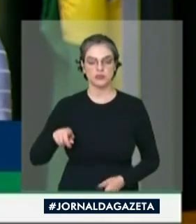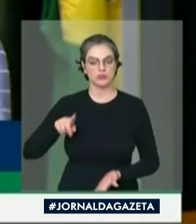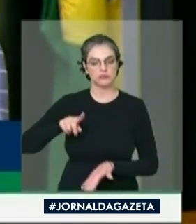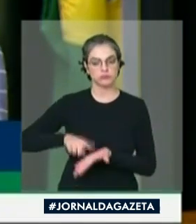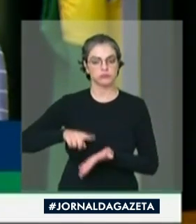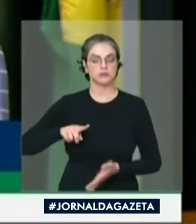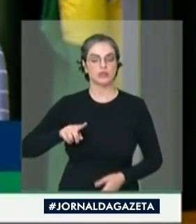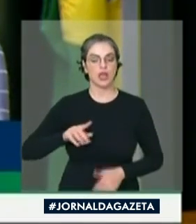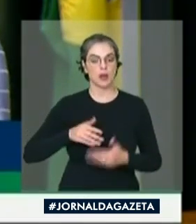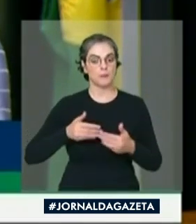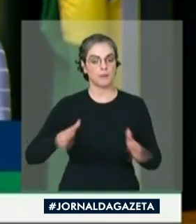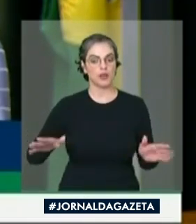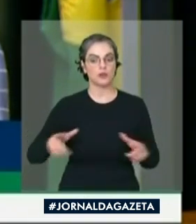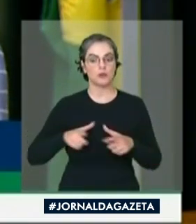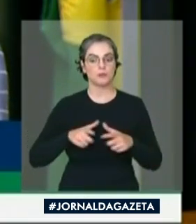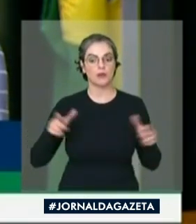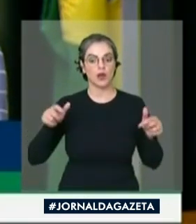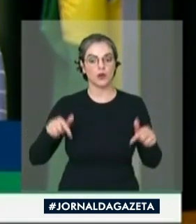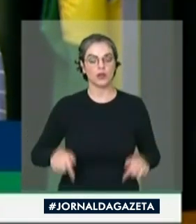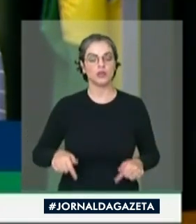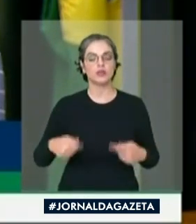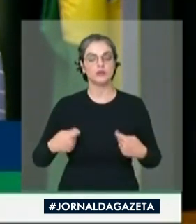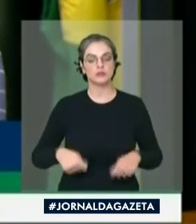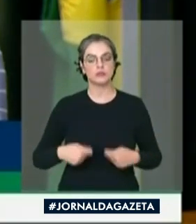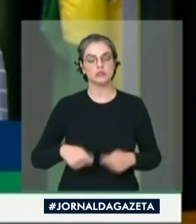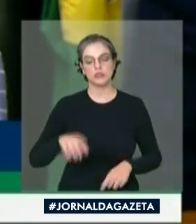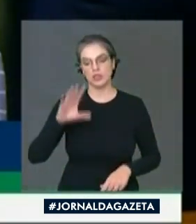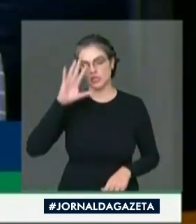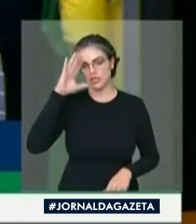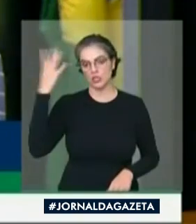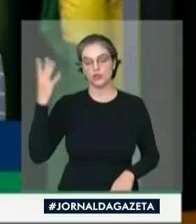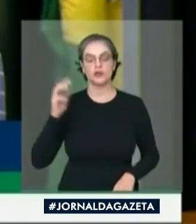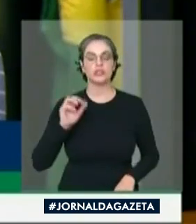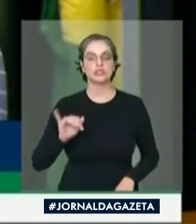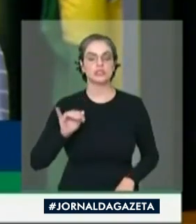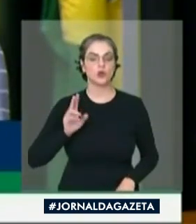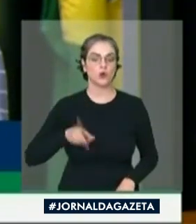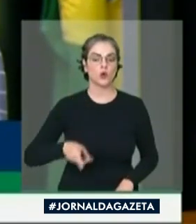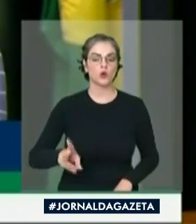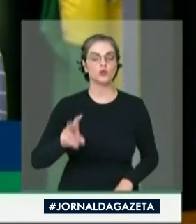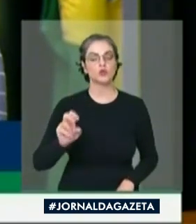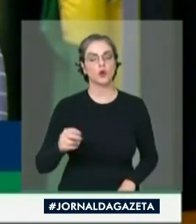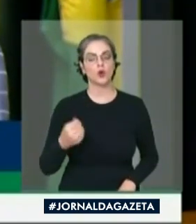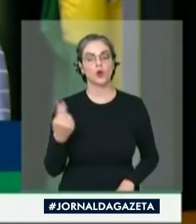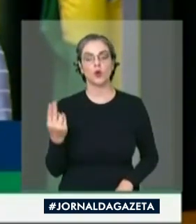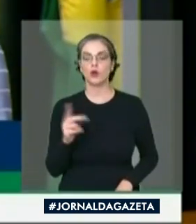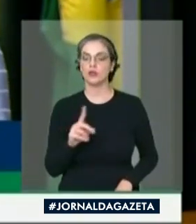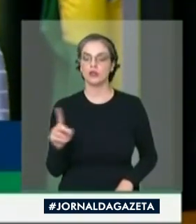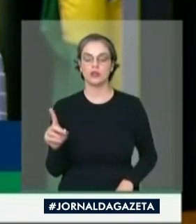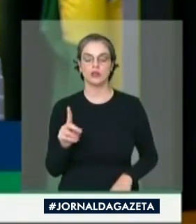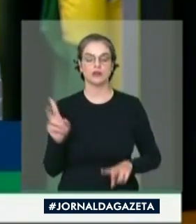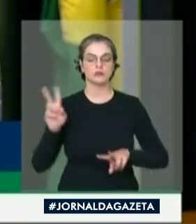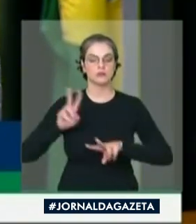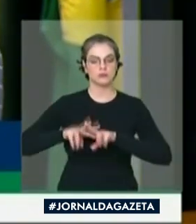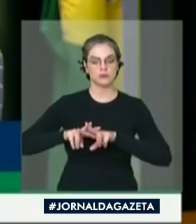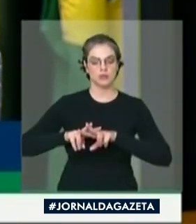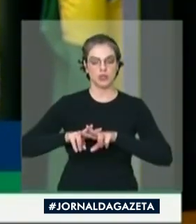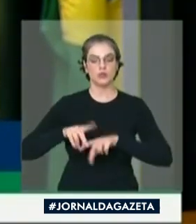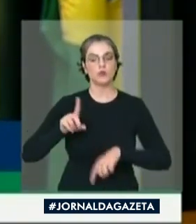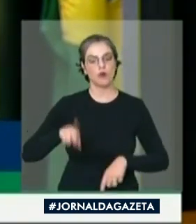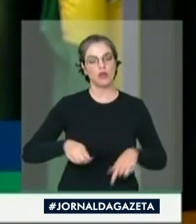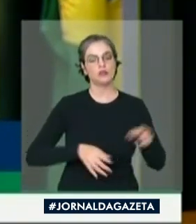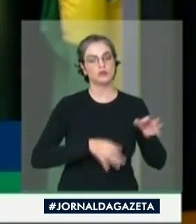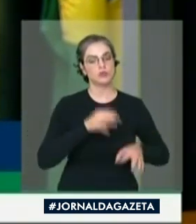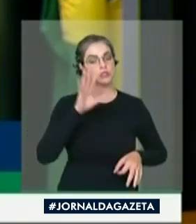disse que foi correta e proporcional a decisão de determinar a prisão do Daniel Silveira, decisão do Alexandre de